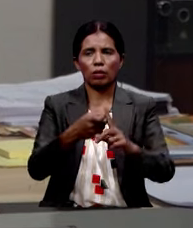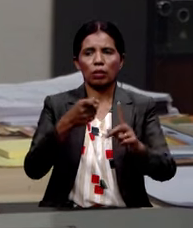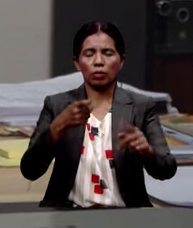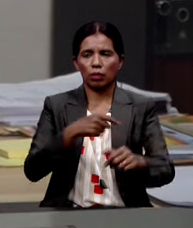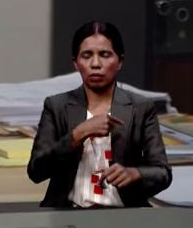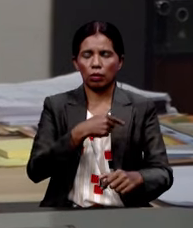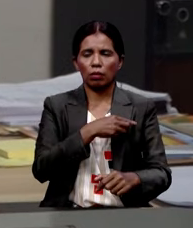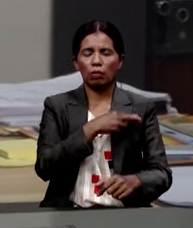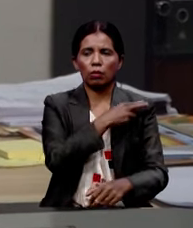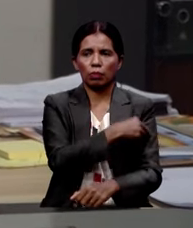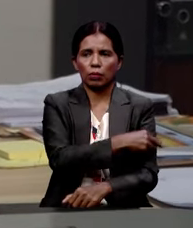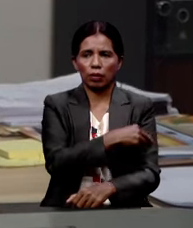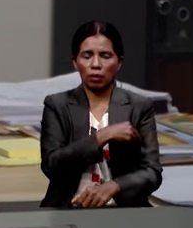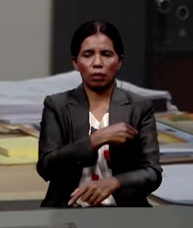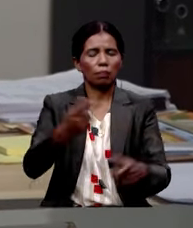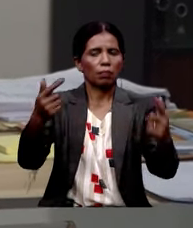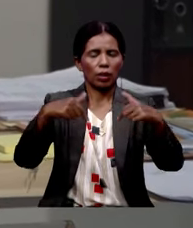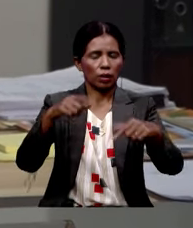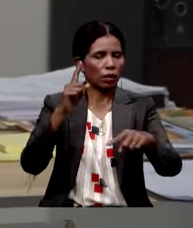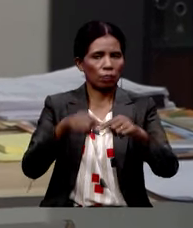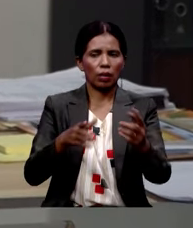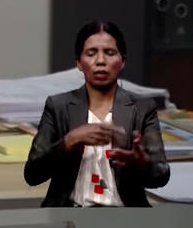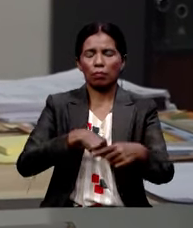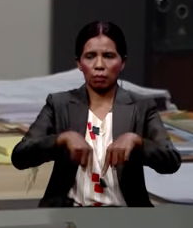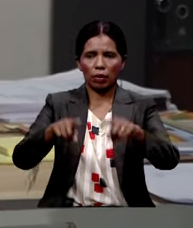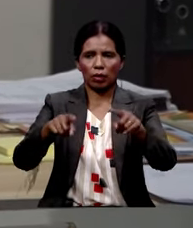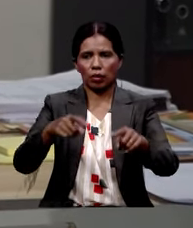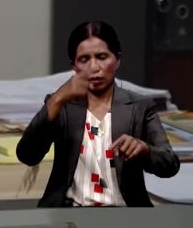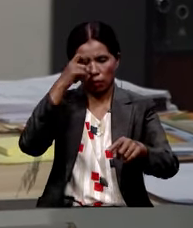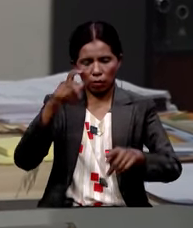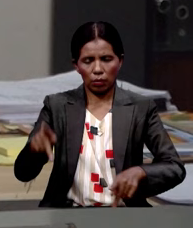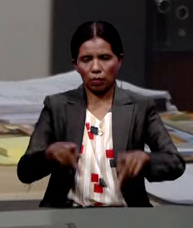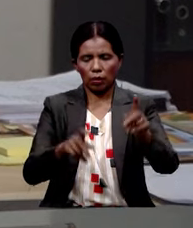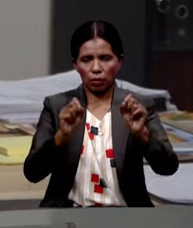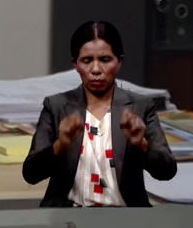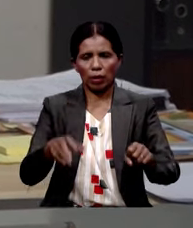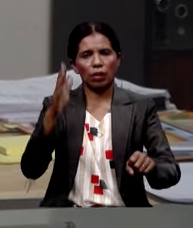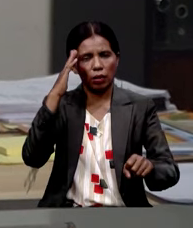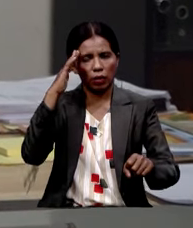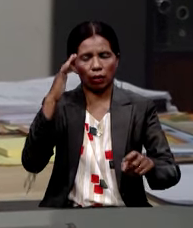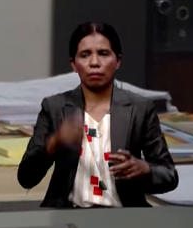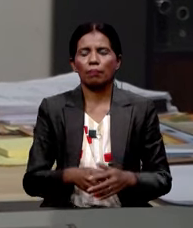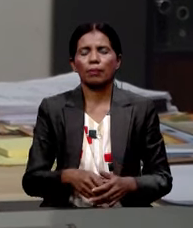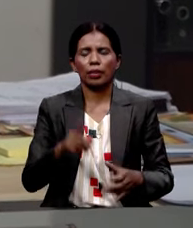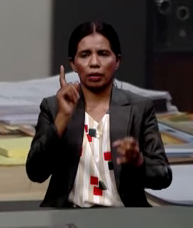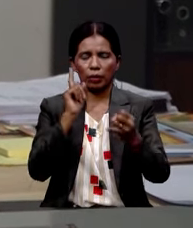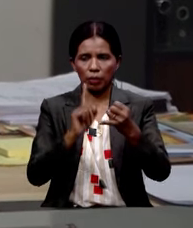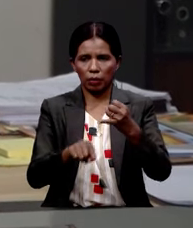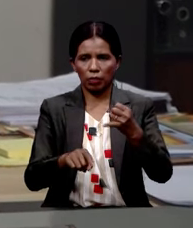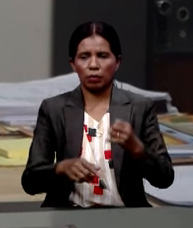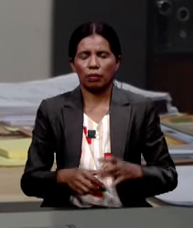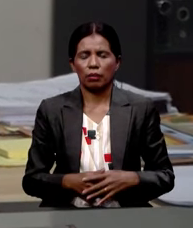hospital centro né mais de bala bela também maca público será tu bela até né e cusliu maca